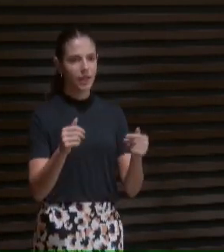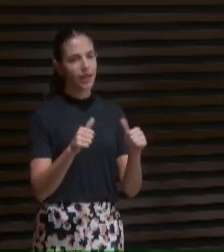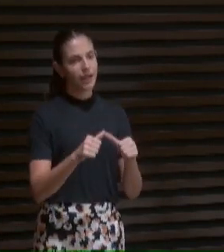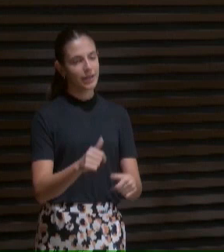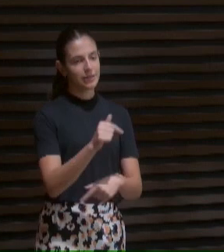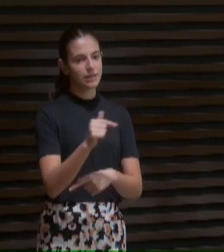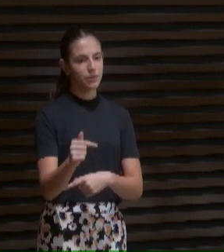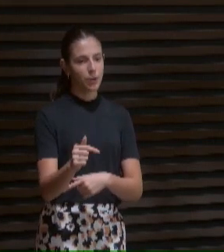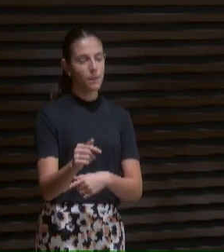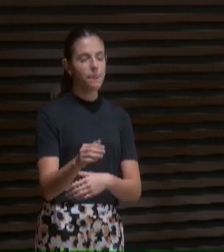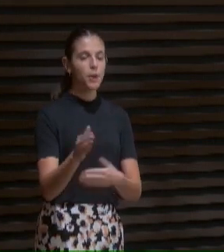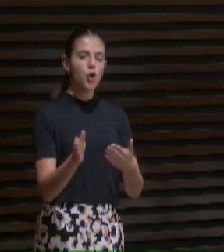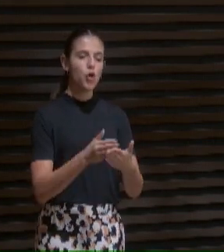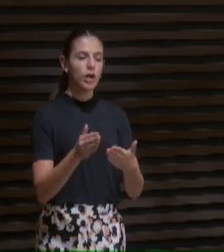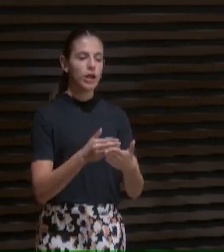o livro de